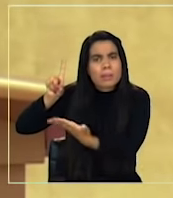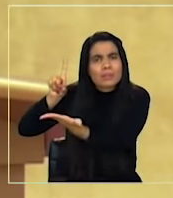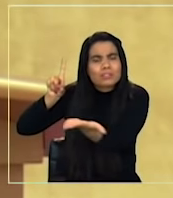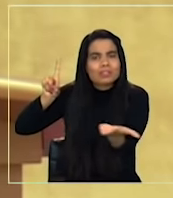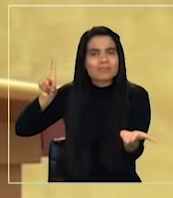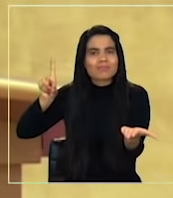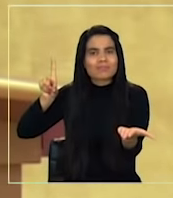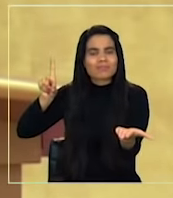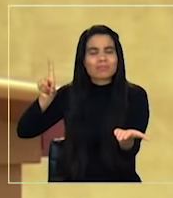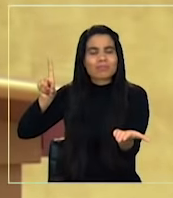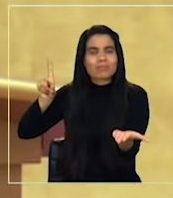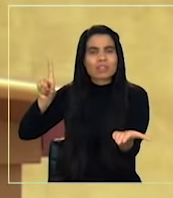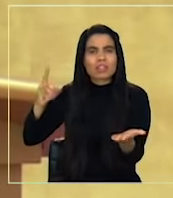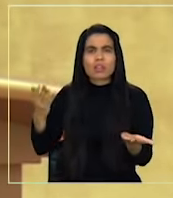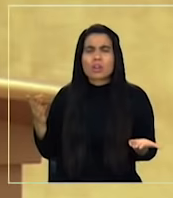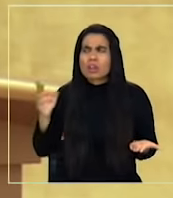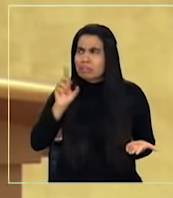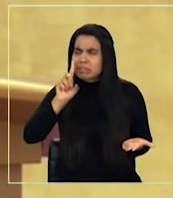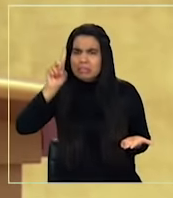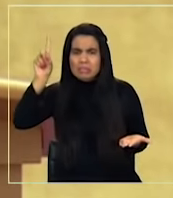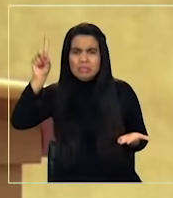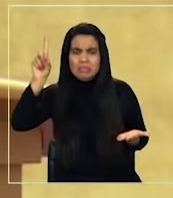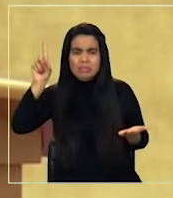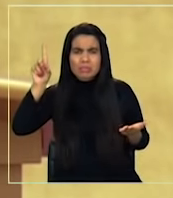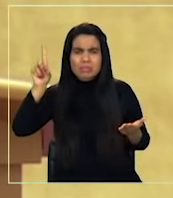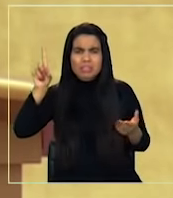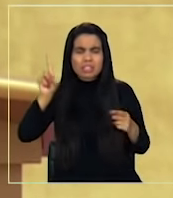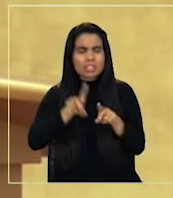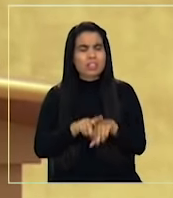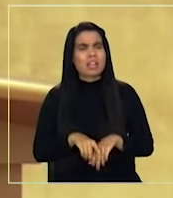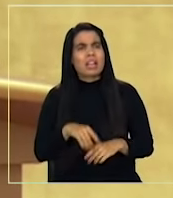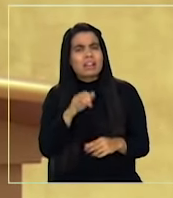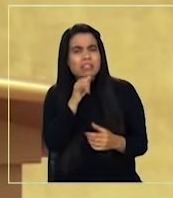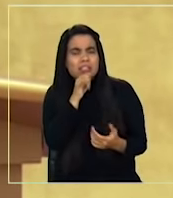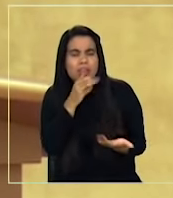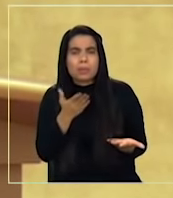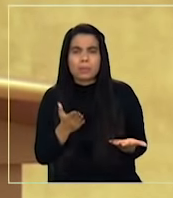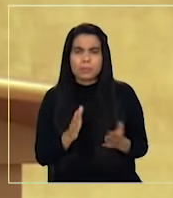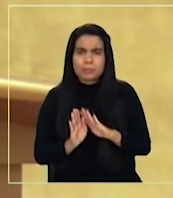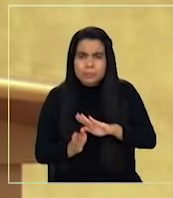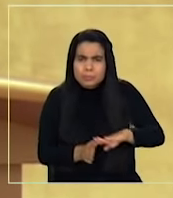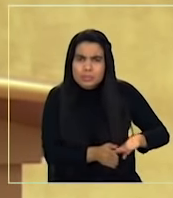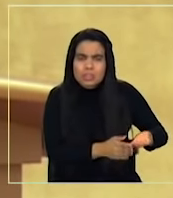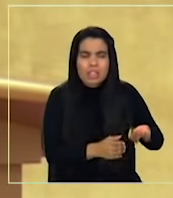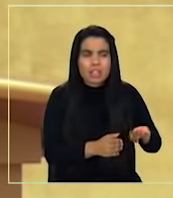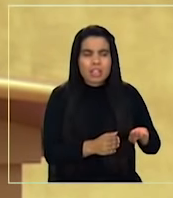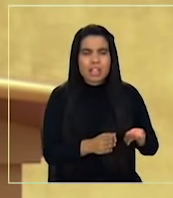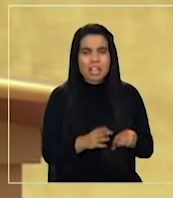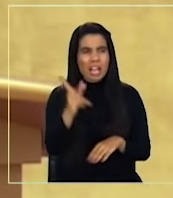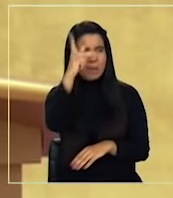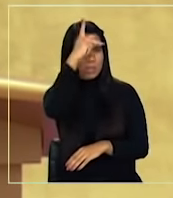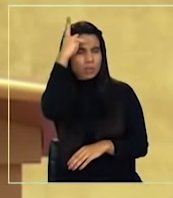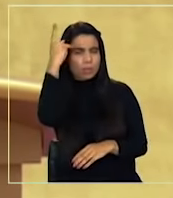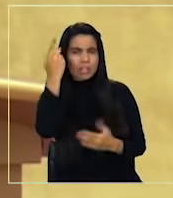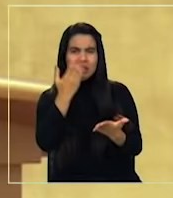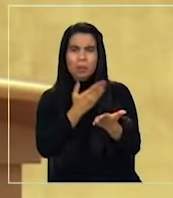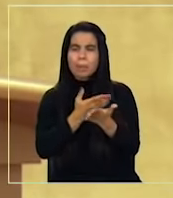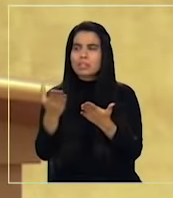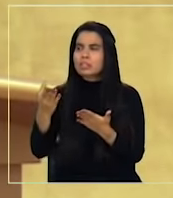Quando você começa a se encher de palavras do mundo, opiniões